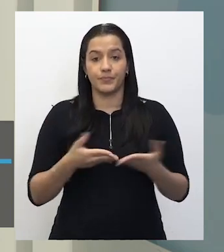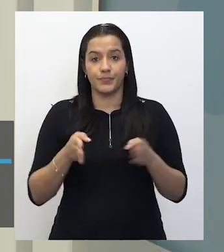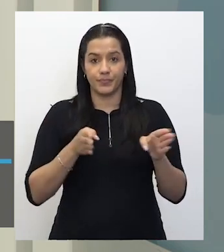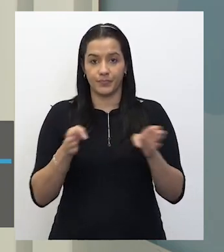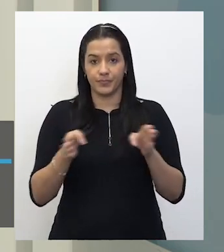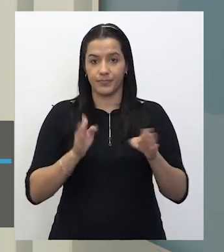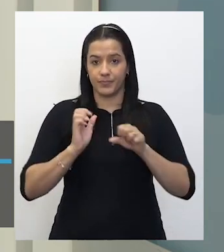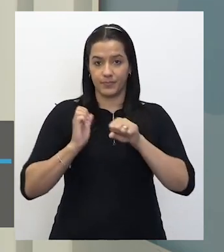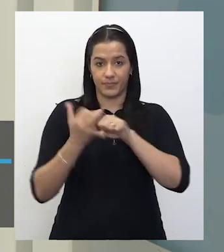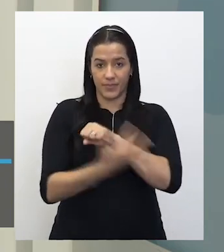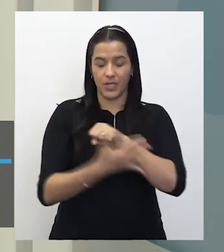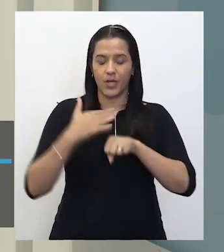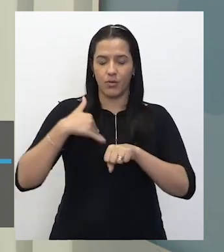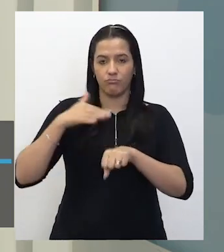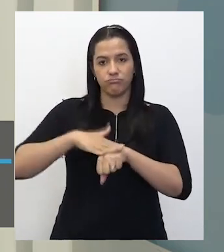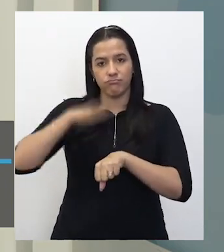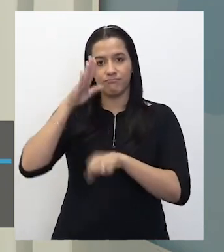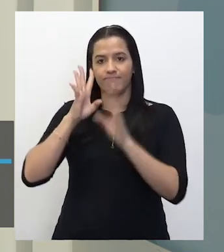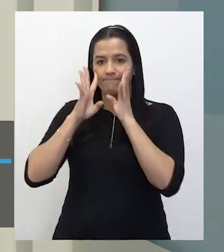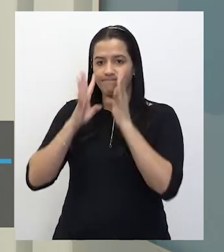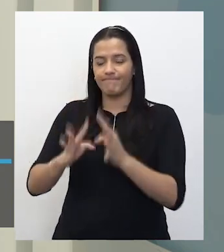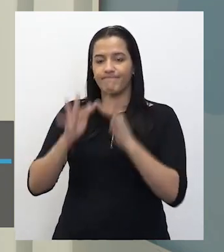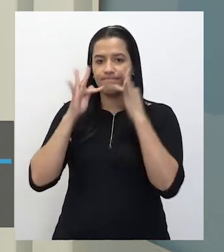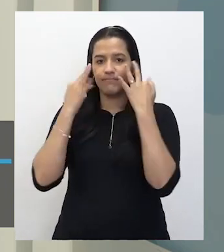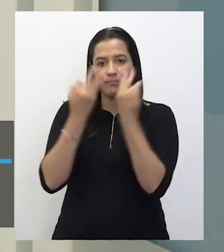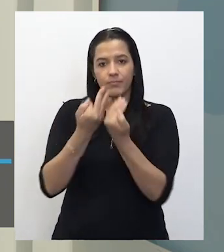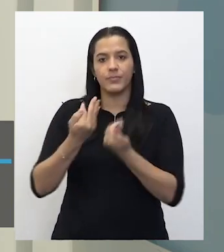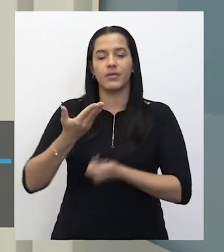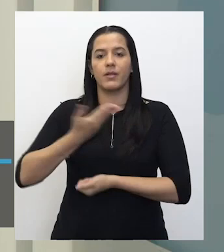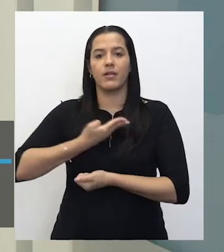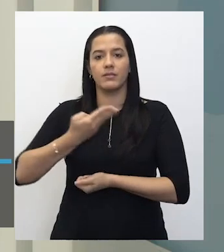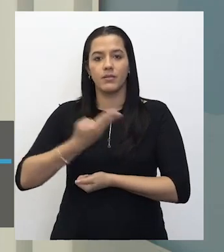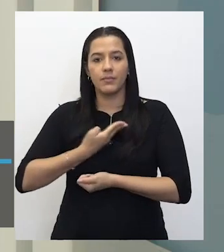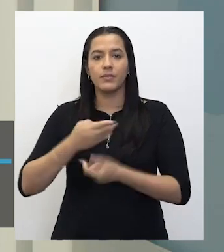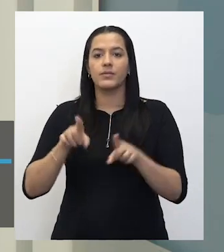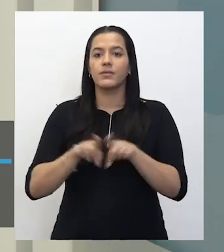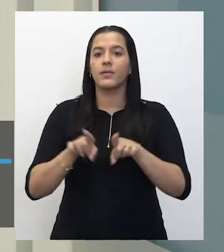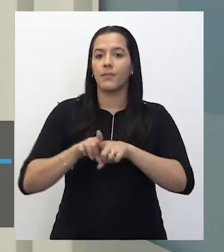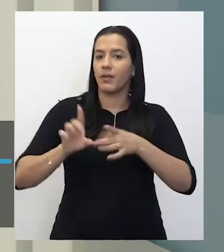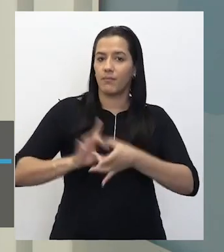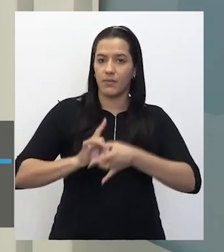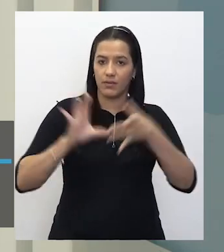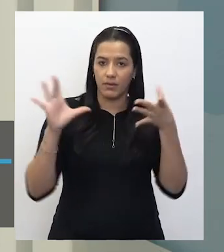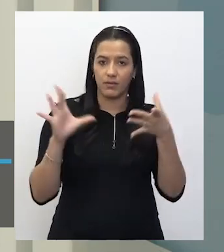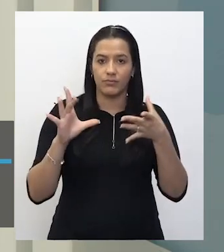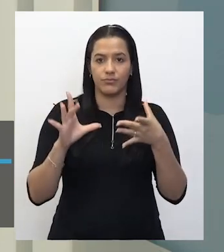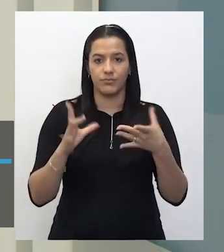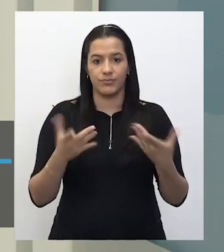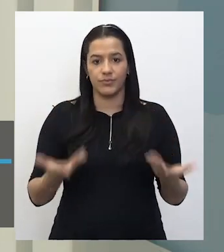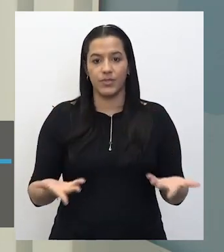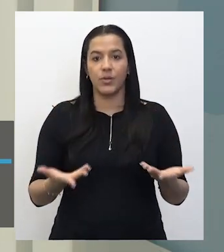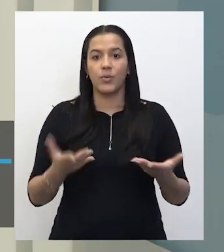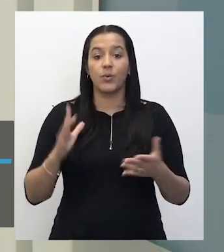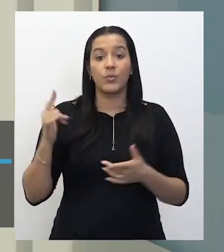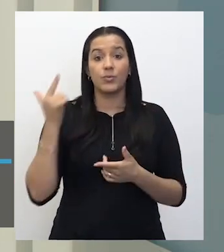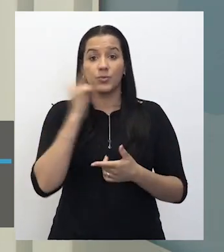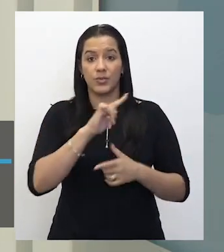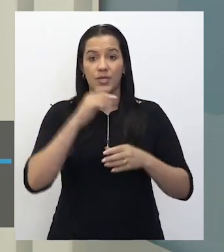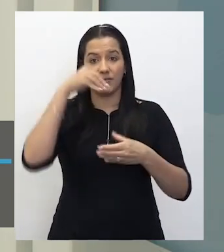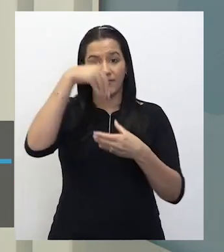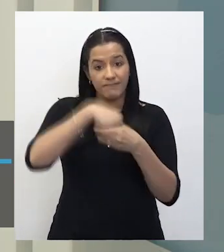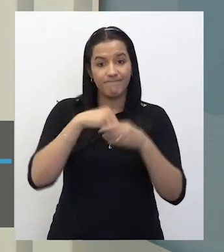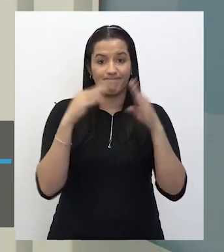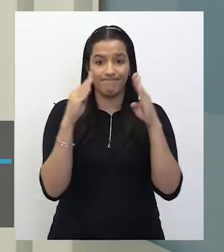mais importância à família, aos amigos e à liberdade. Então, parece que quando a gente é obrigado a ficar dentro de